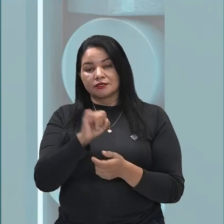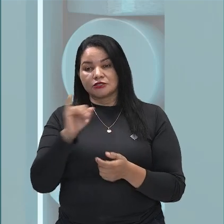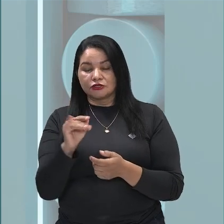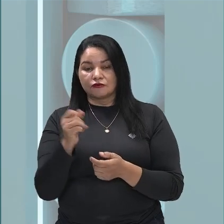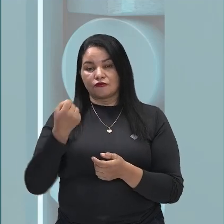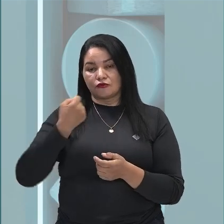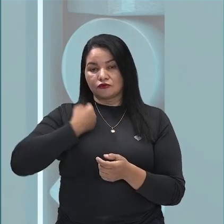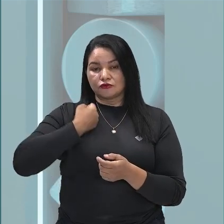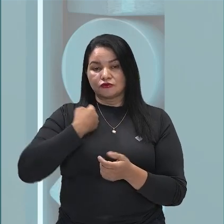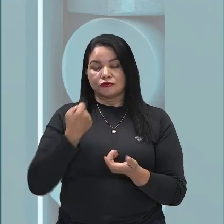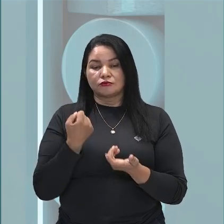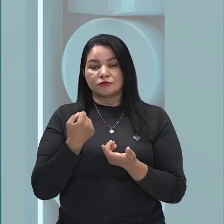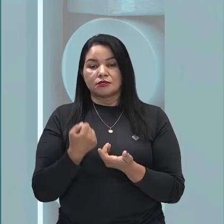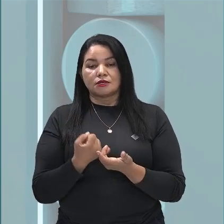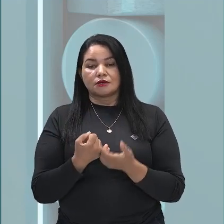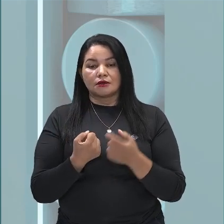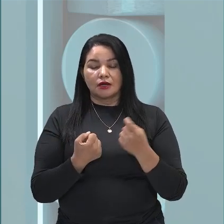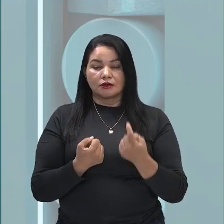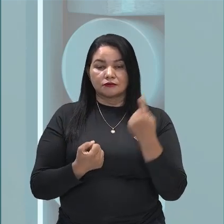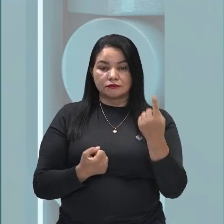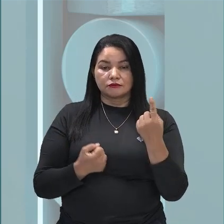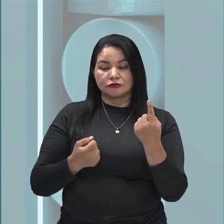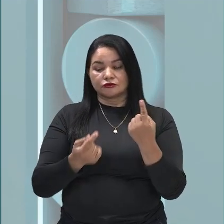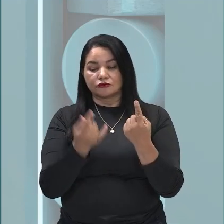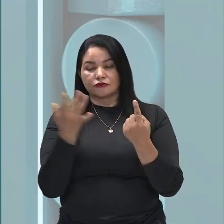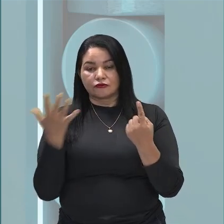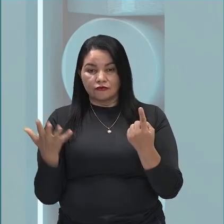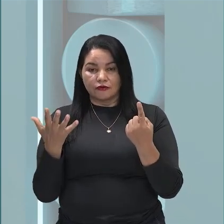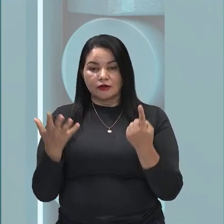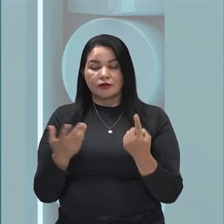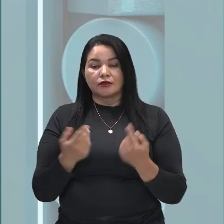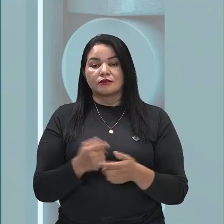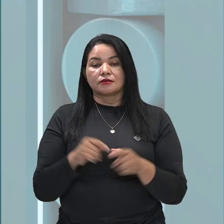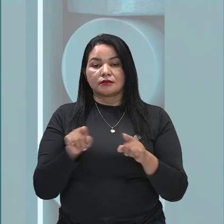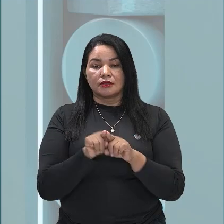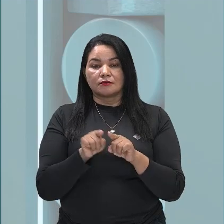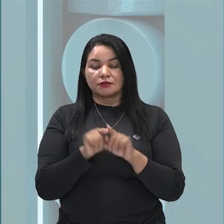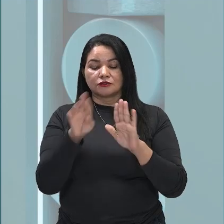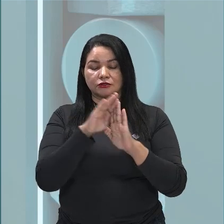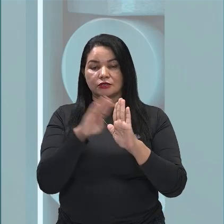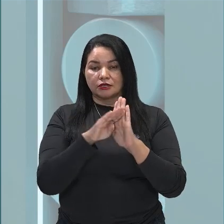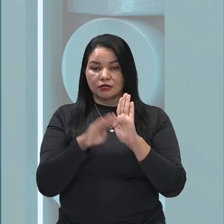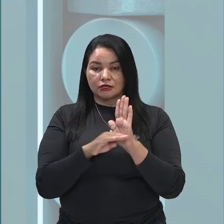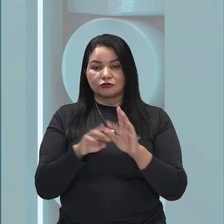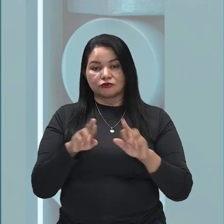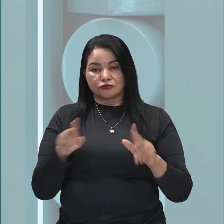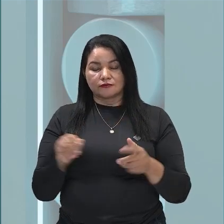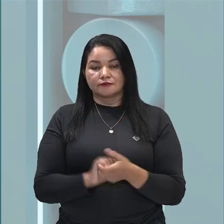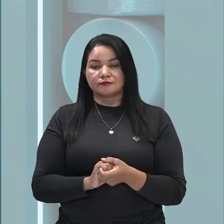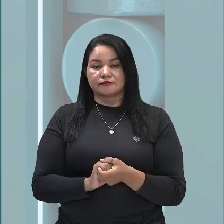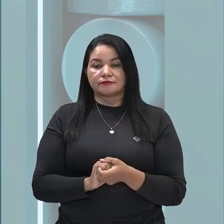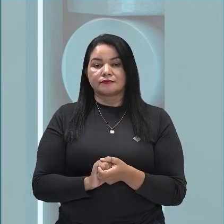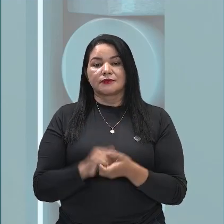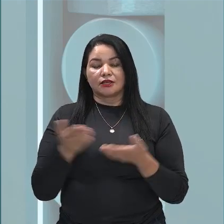substantivos, vamos falar de singular e plural e todas as suas regras. Esse foi o